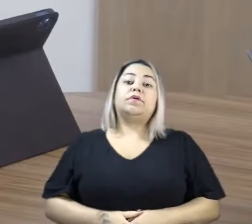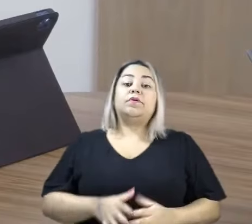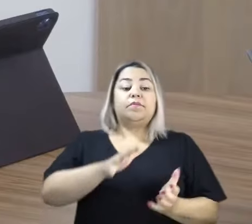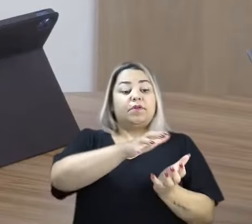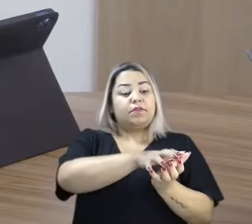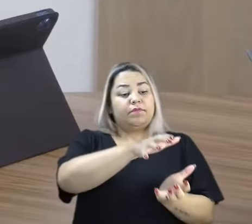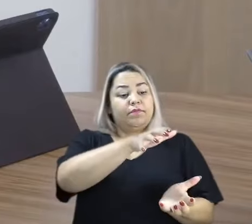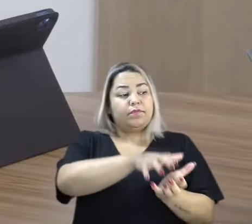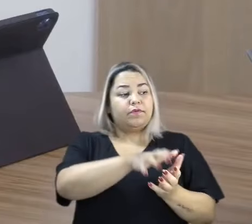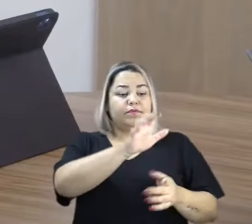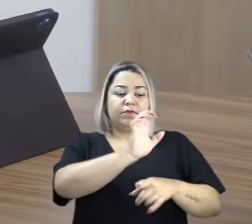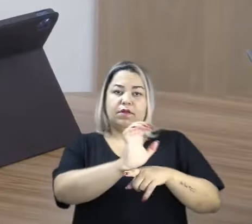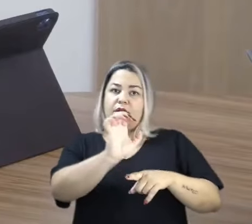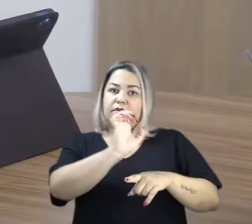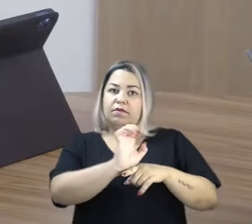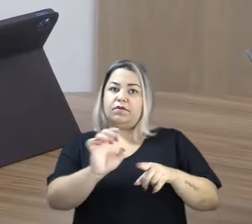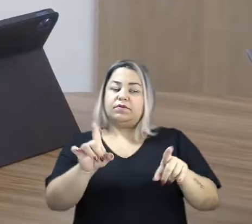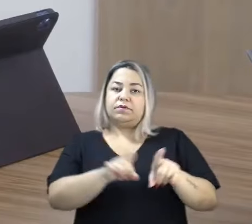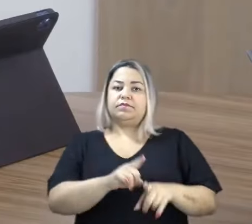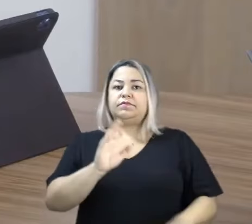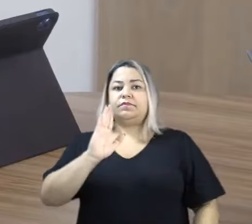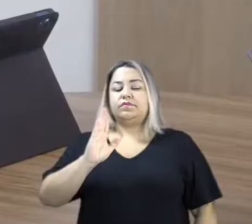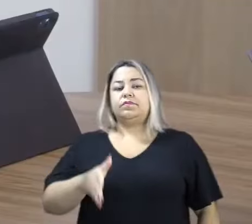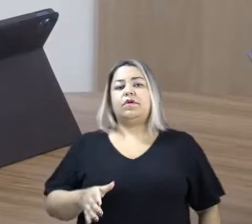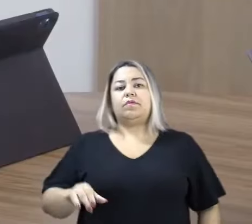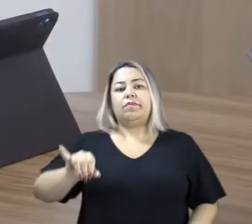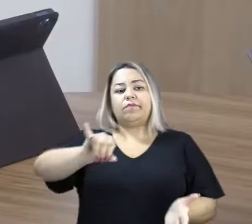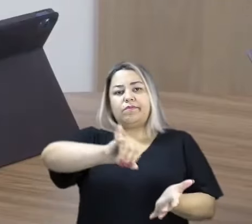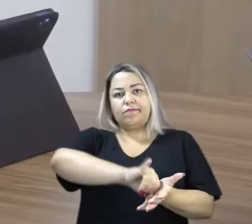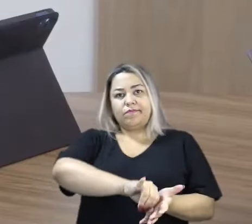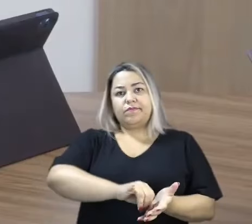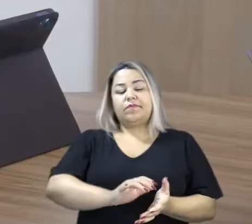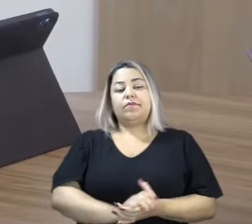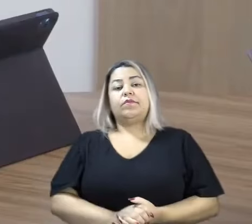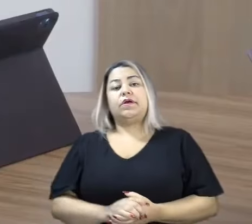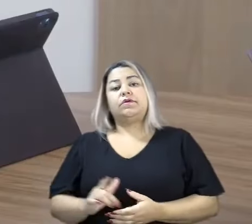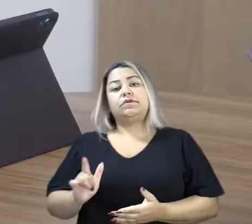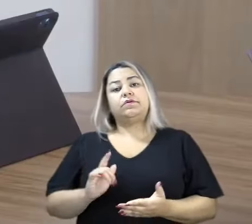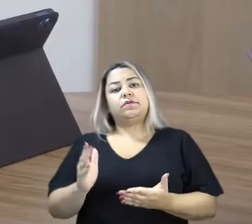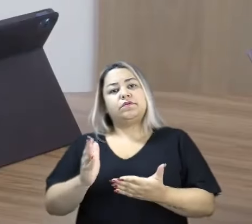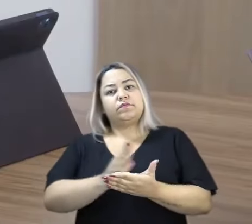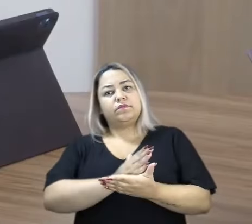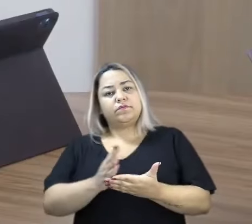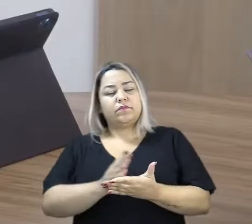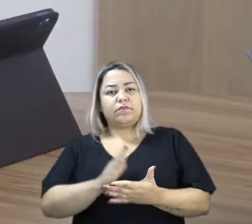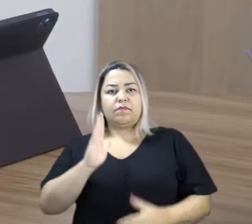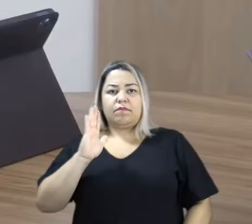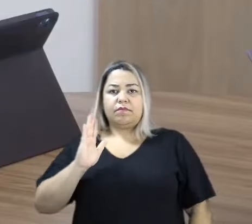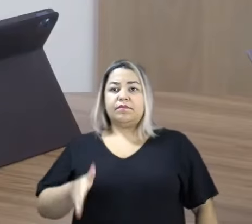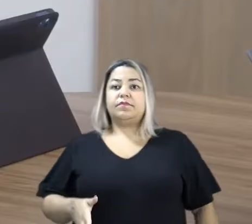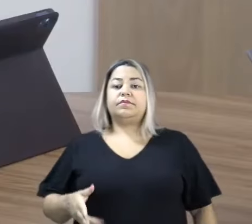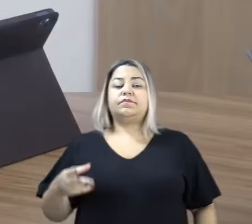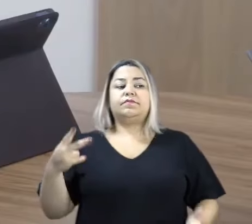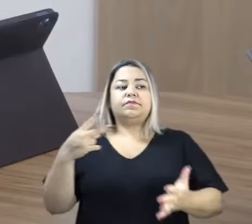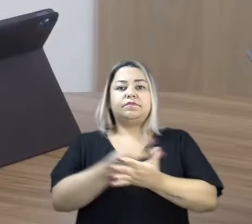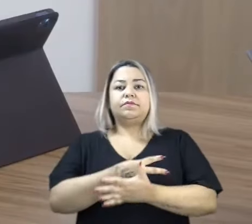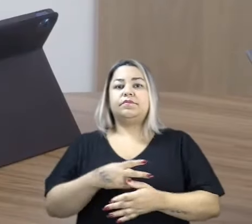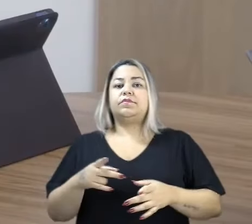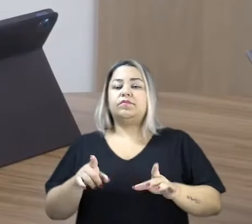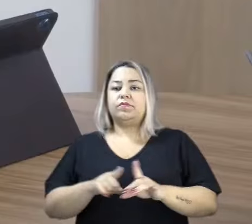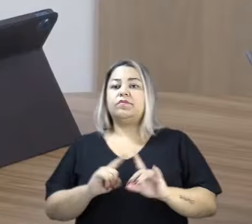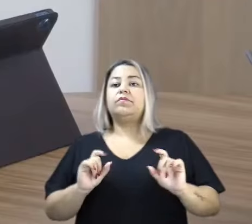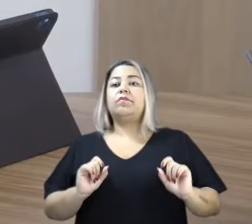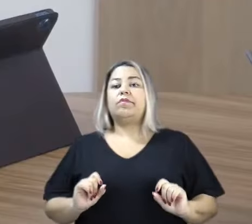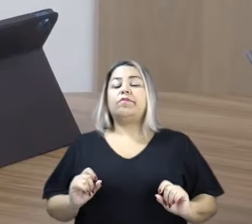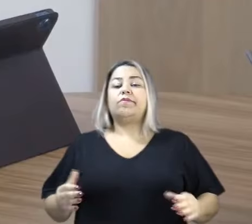está ali, parece-me que já é na capital. Enfim, tem algumas que já estão em andamento, né? Fora as